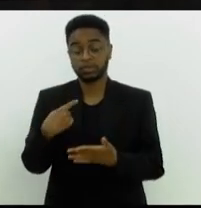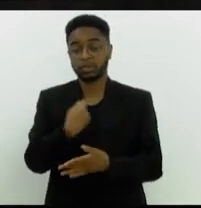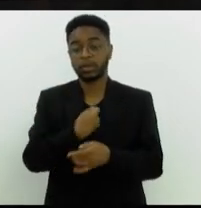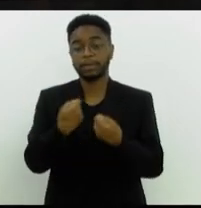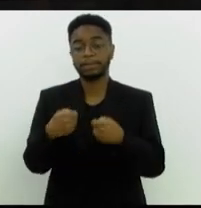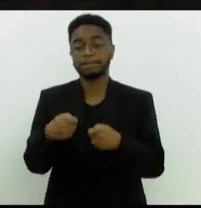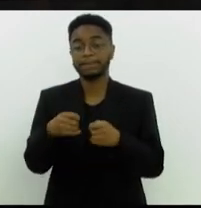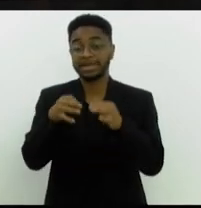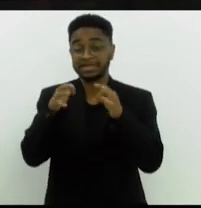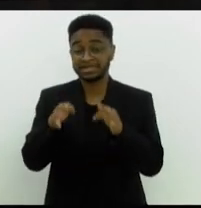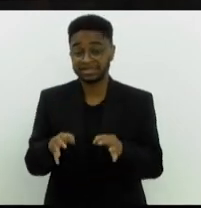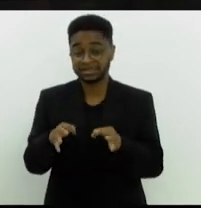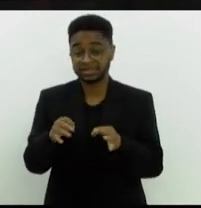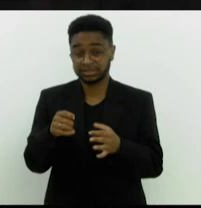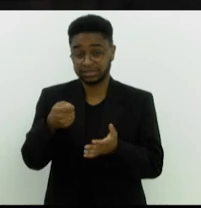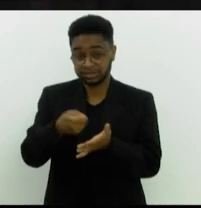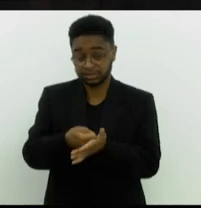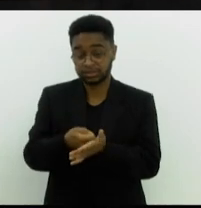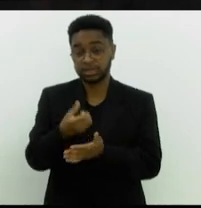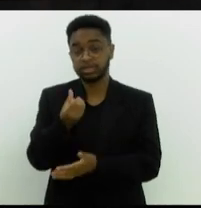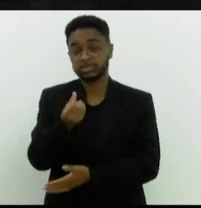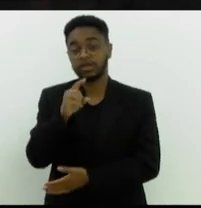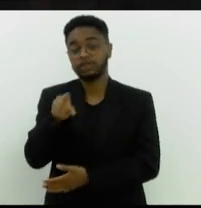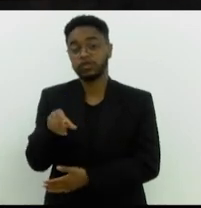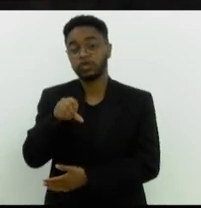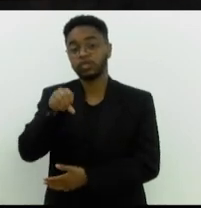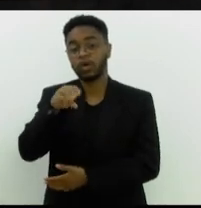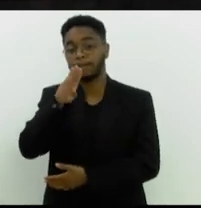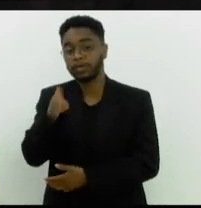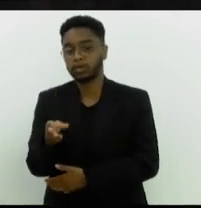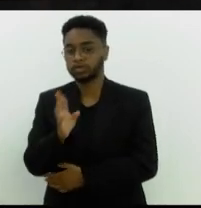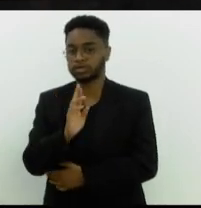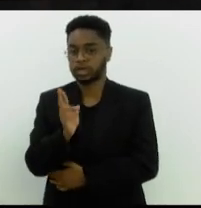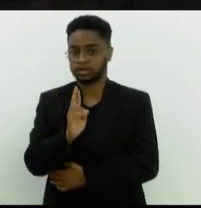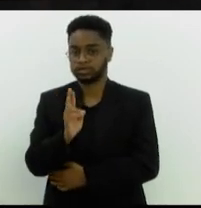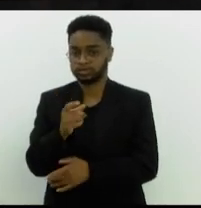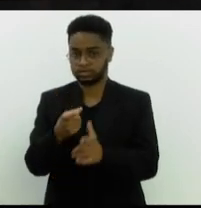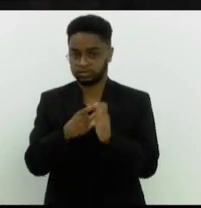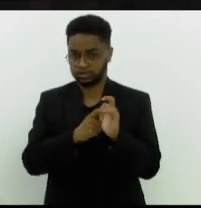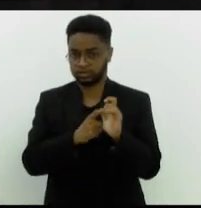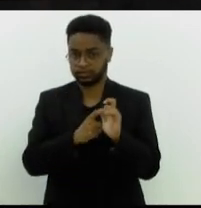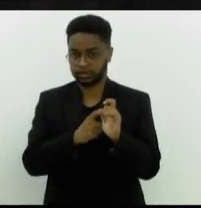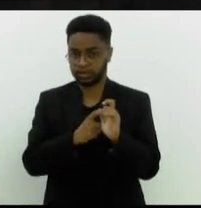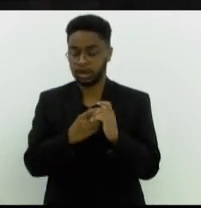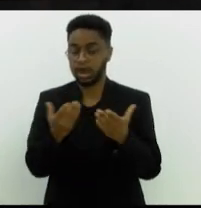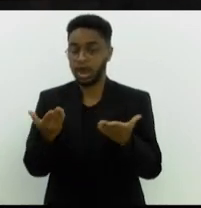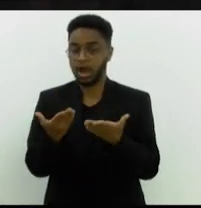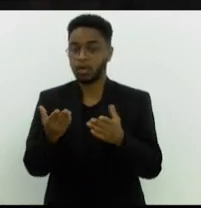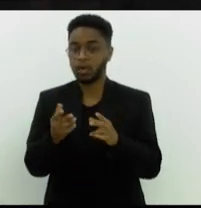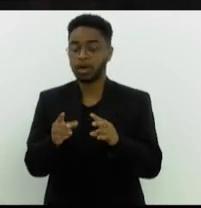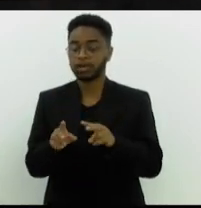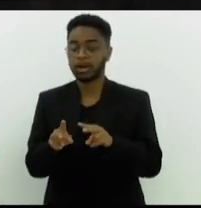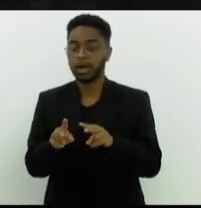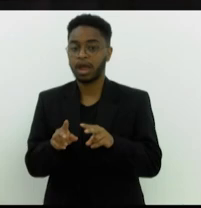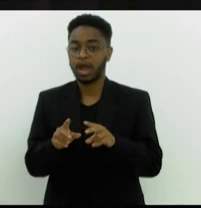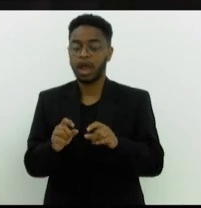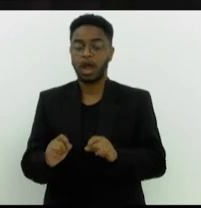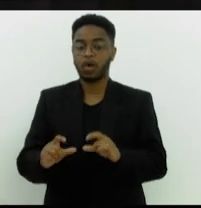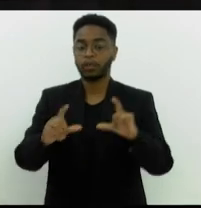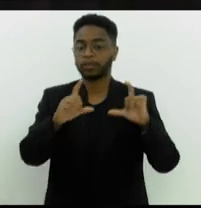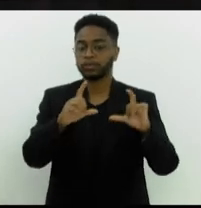pagar 6,9 bilhões de reais de dívida. Passamos a ter que pagar